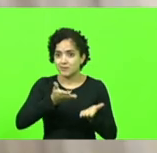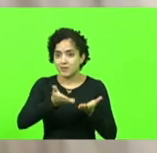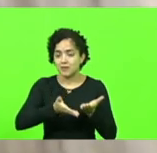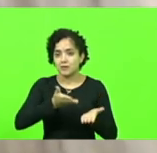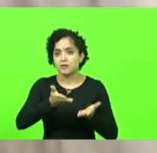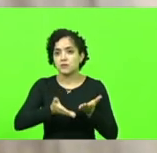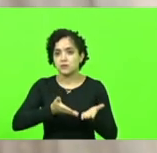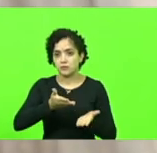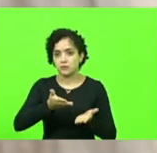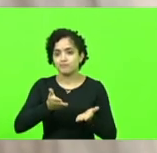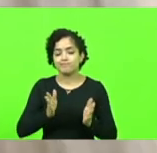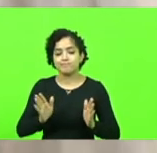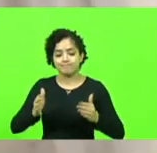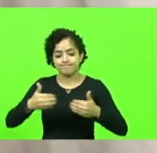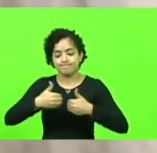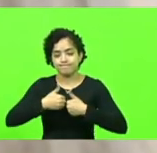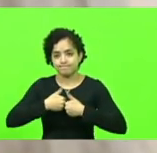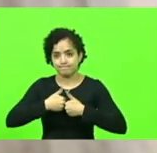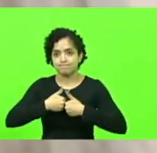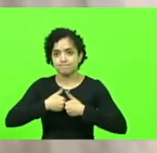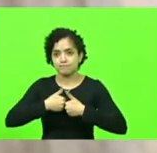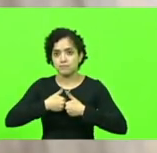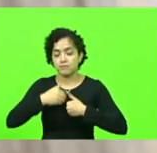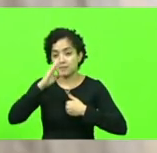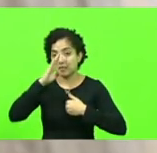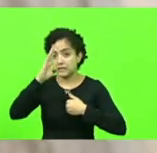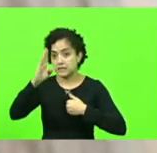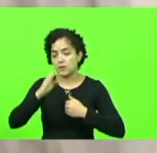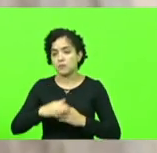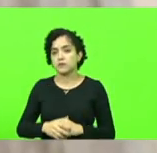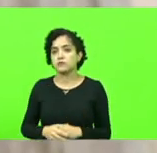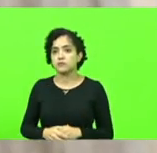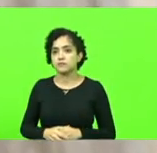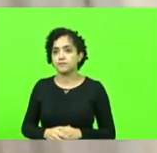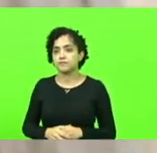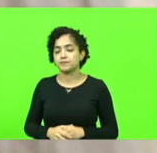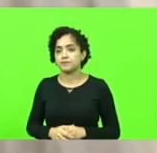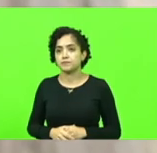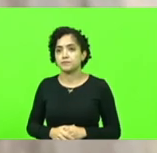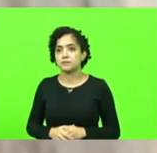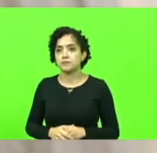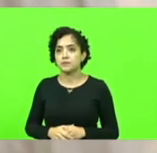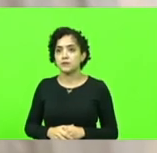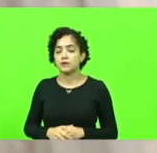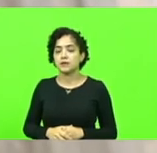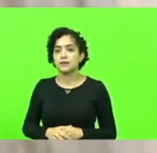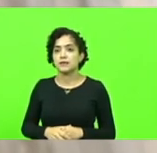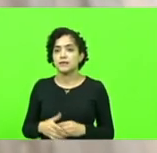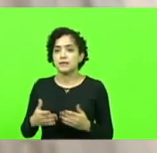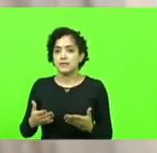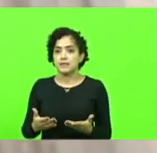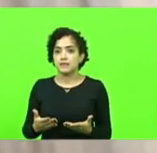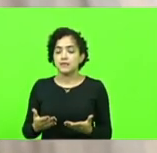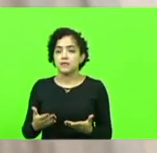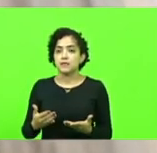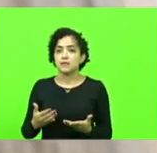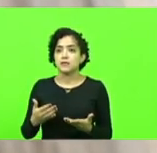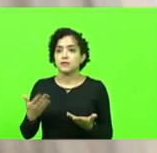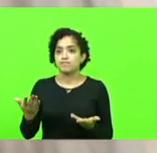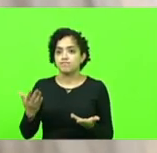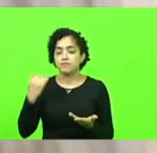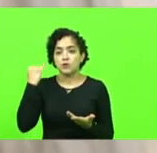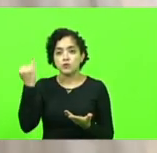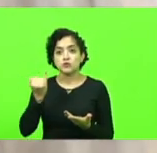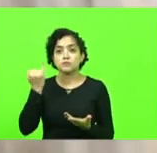nos autistas, né? Principalmente nos autistas. E eu acho, assim, imprescindível nas APAES